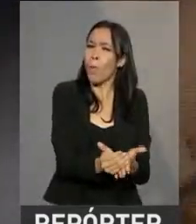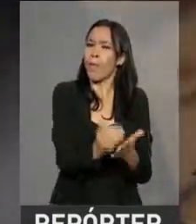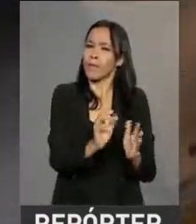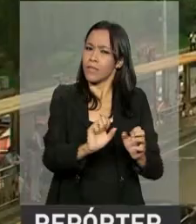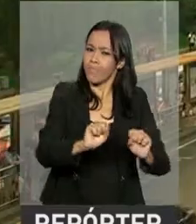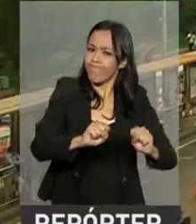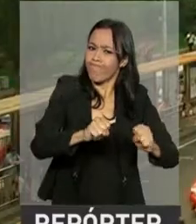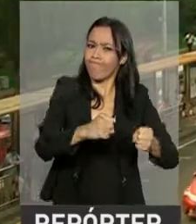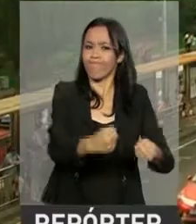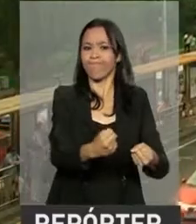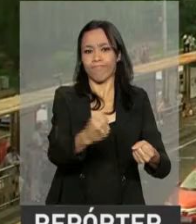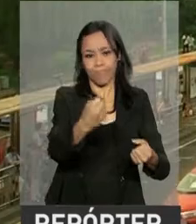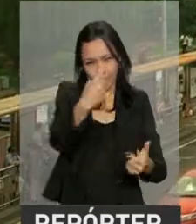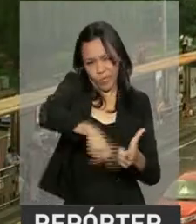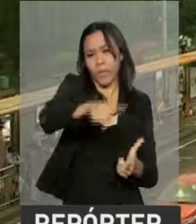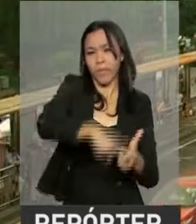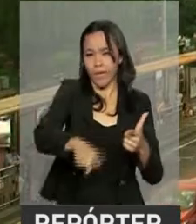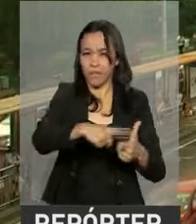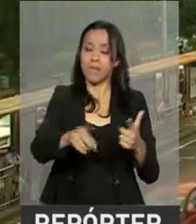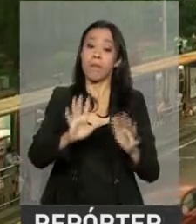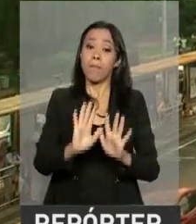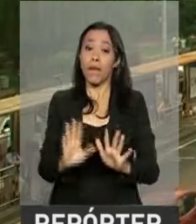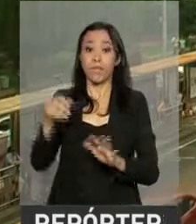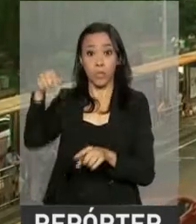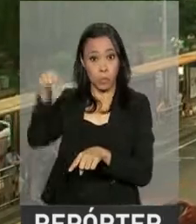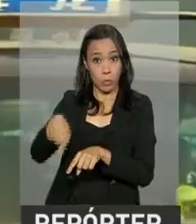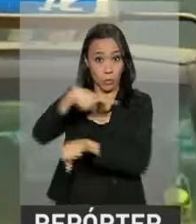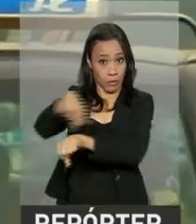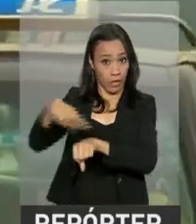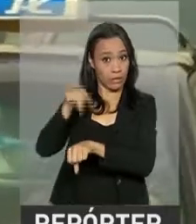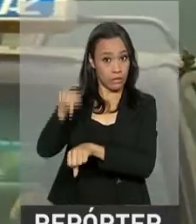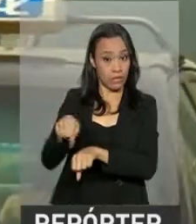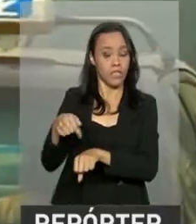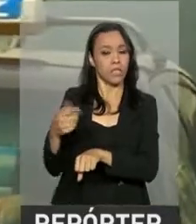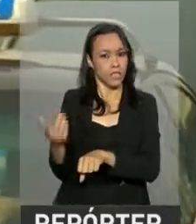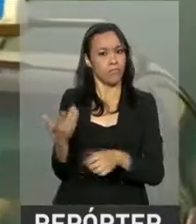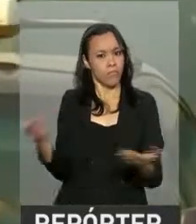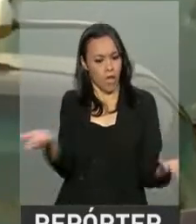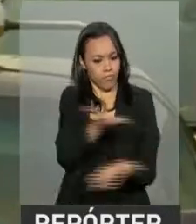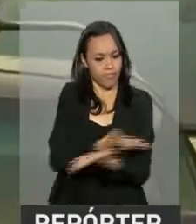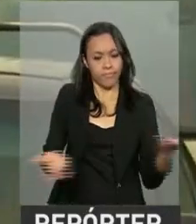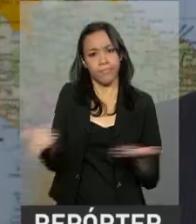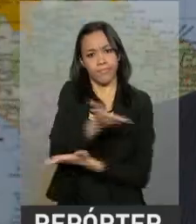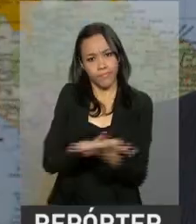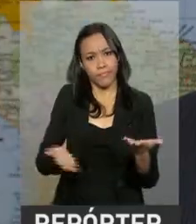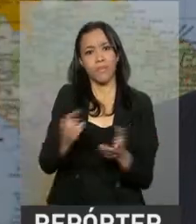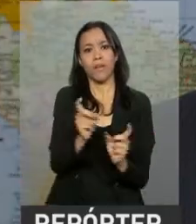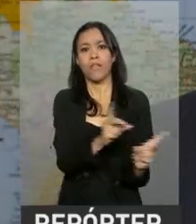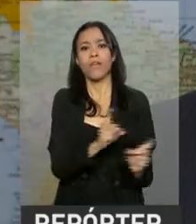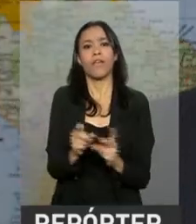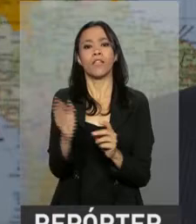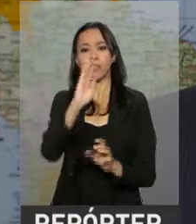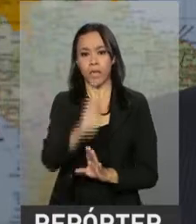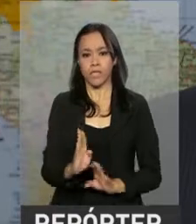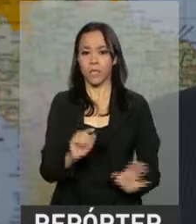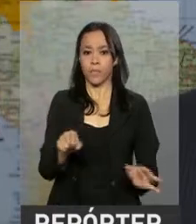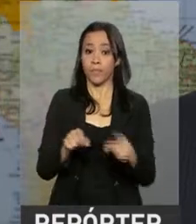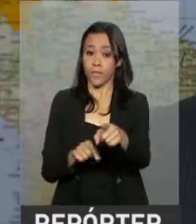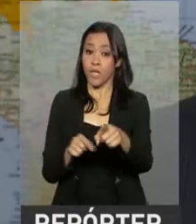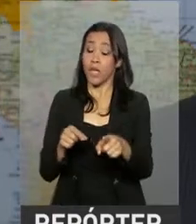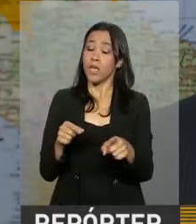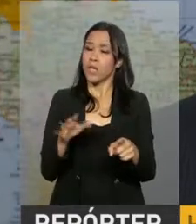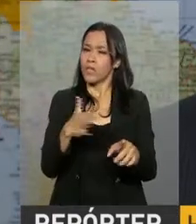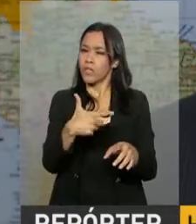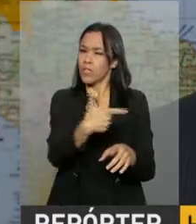maior crise da história mas o país asiático segue como maior parceiro comercial do Brasil cresceu rapidamente até